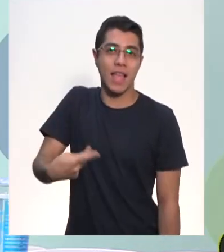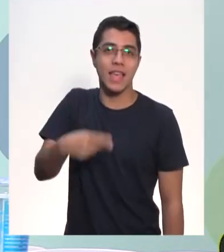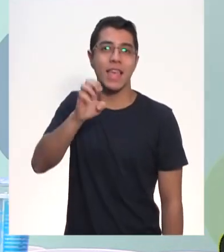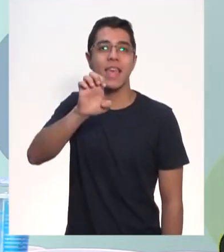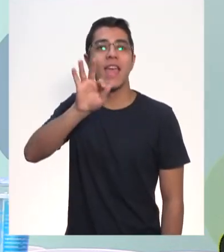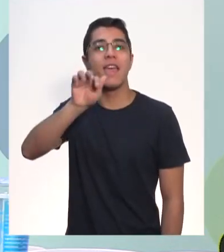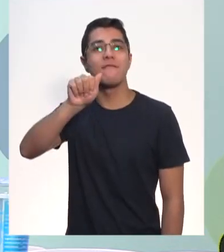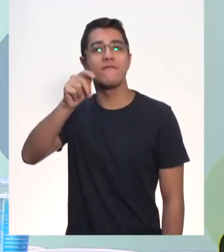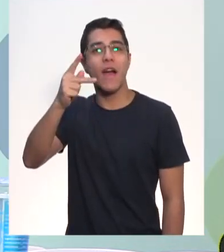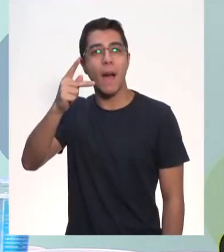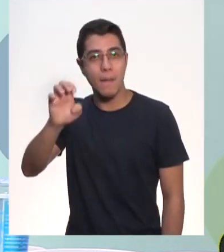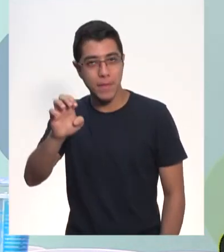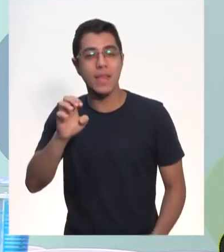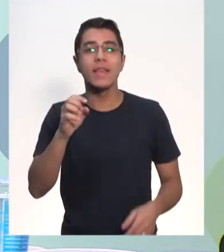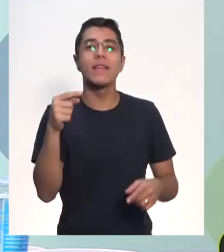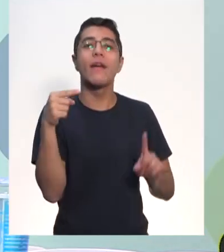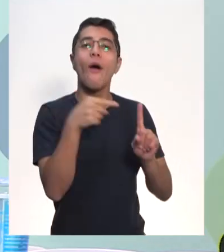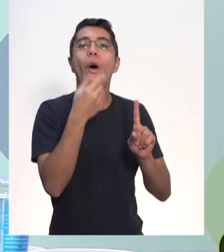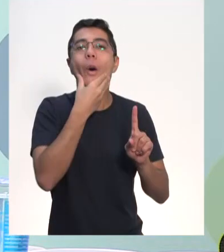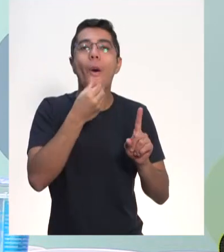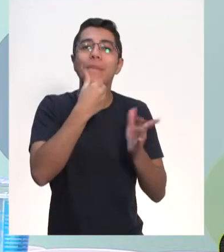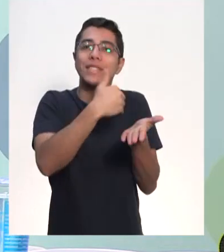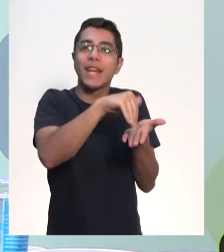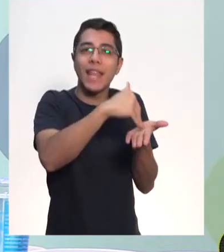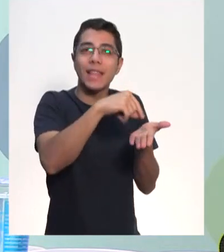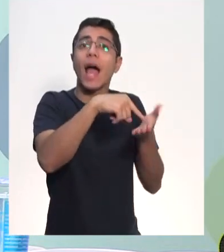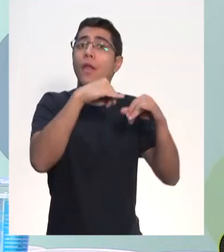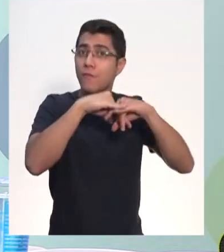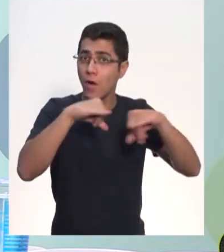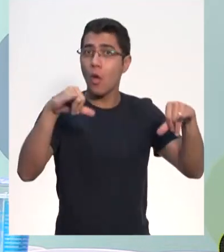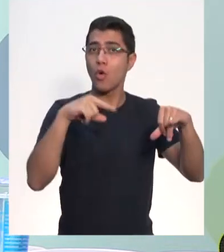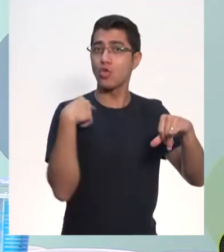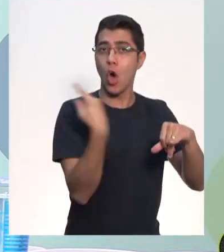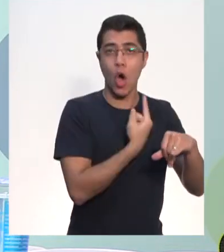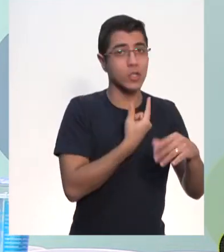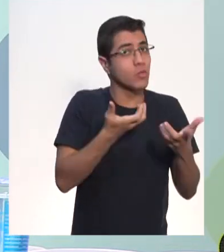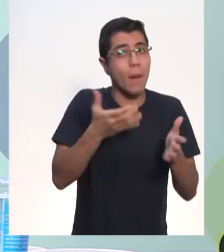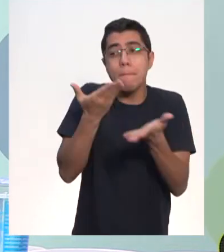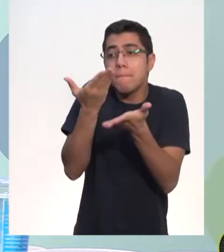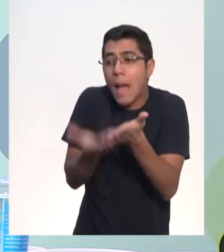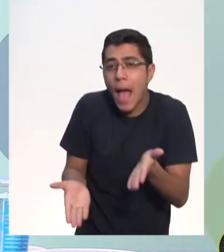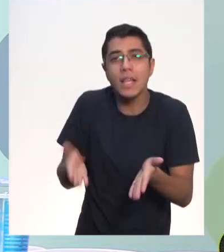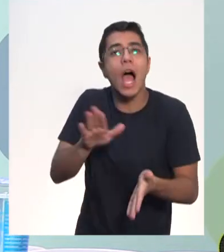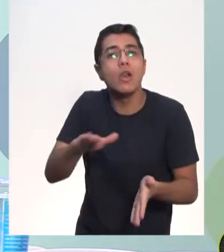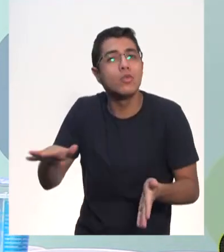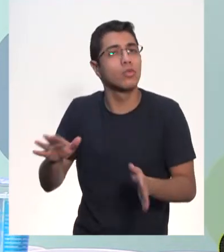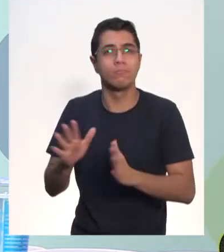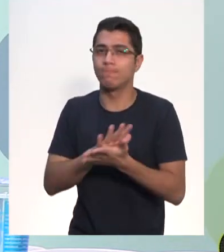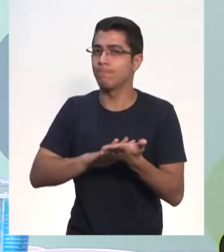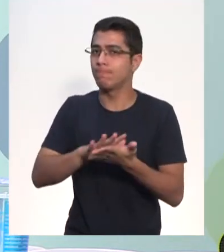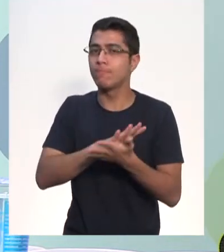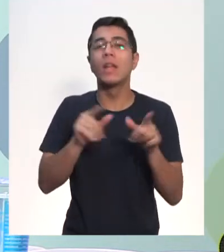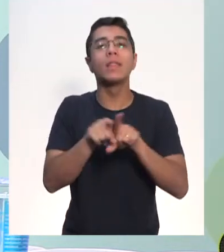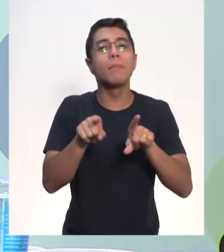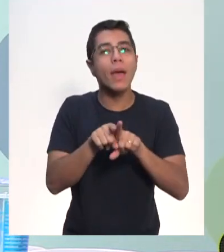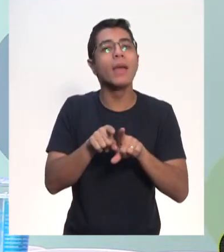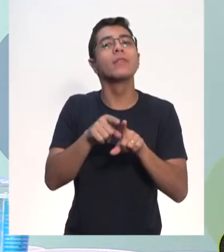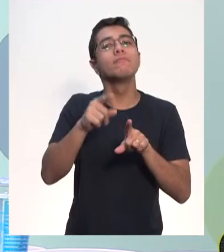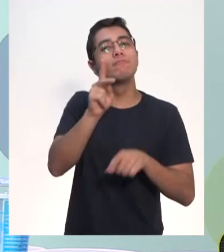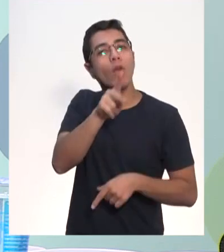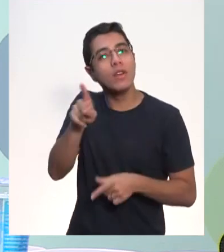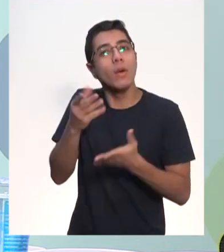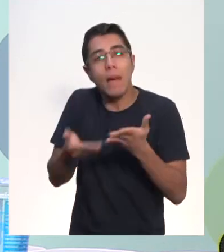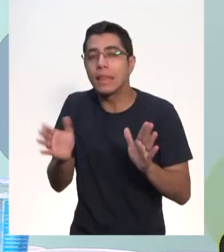nenhum estudante, não perderemos nenhum servidor. Agradeço a minha equipe também, que tem ajudado muito nesse